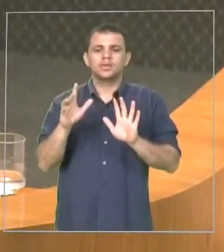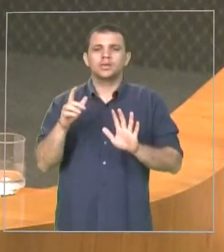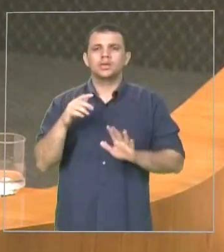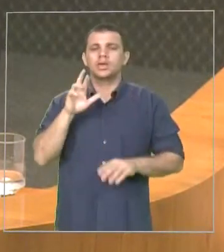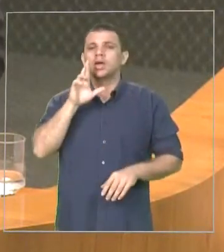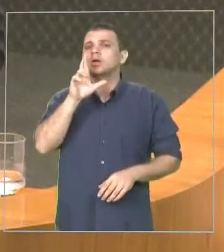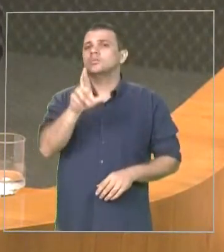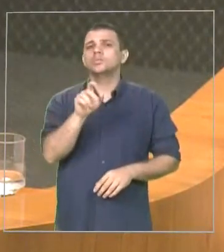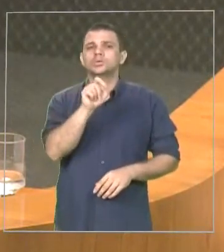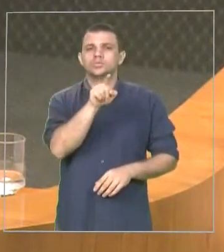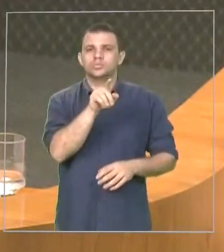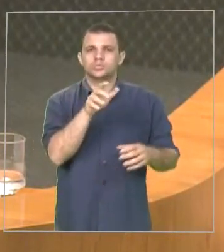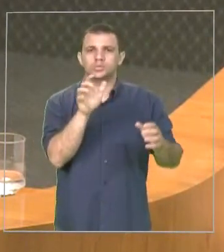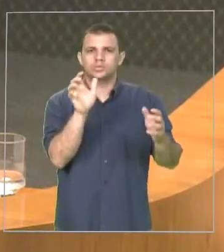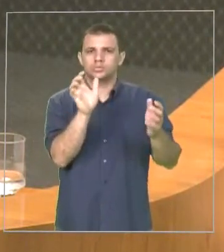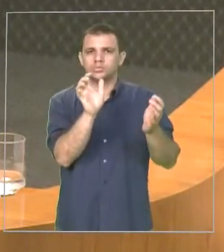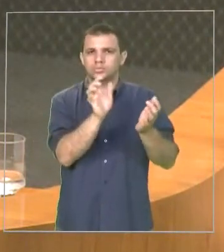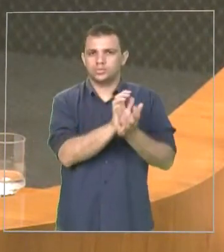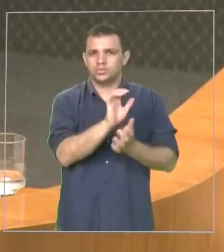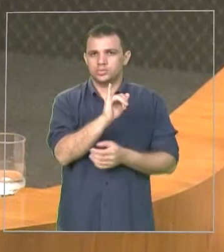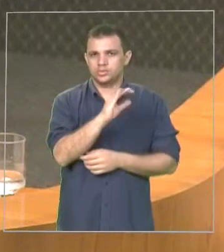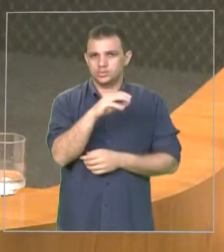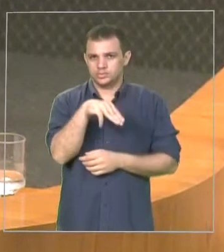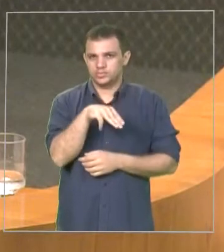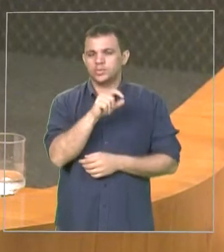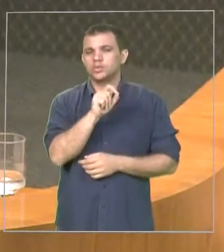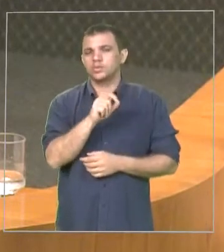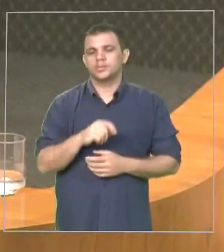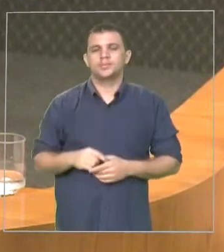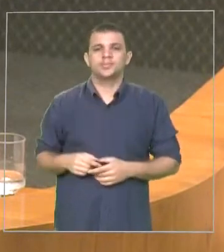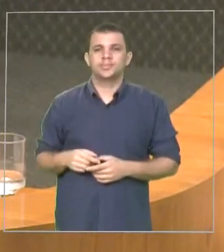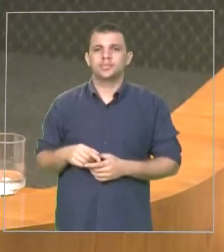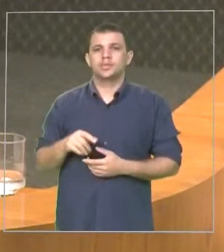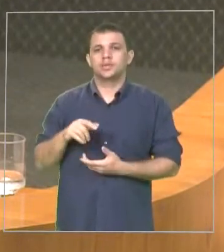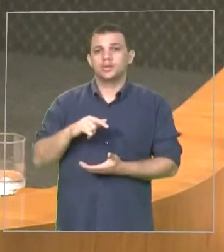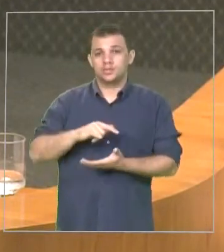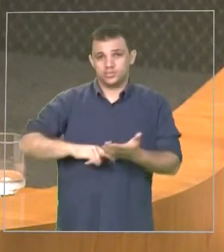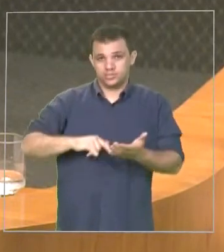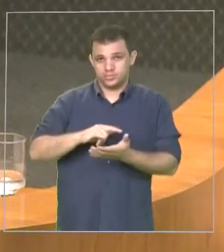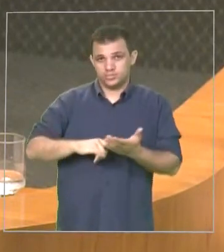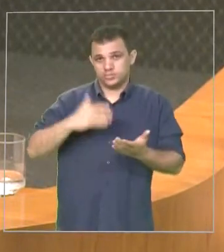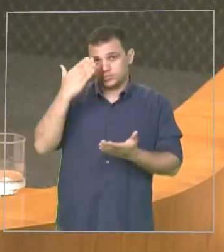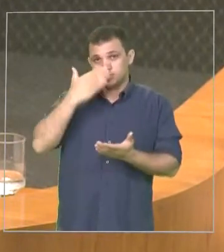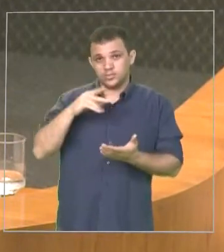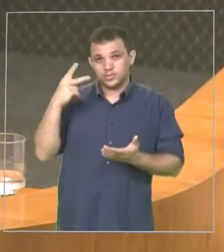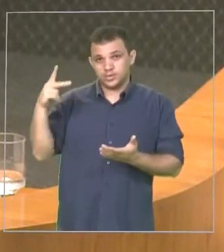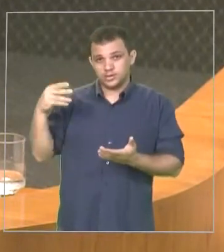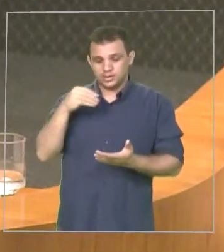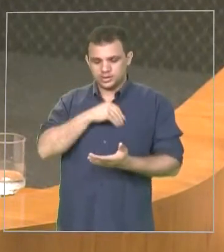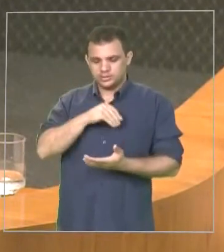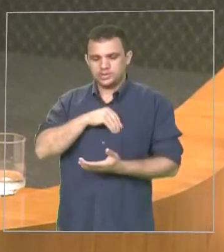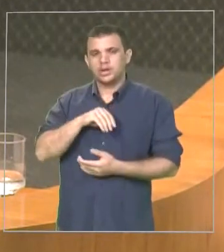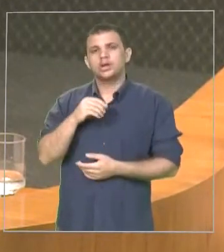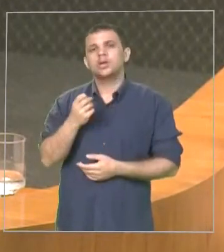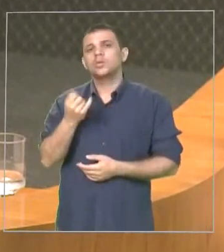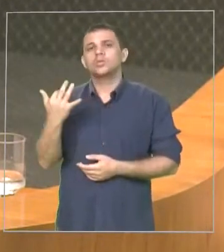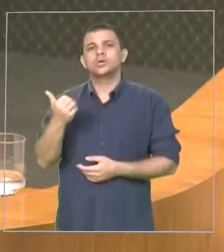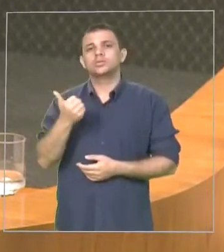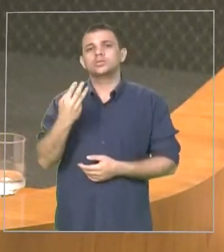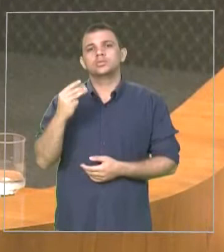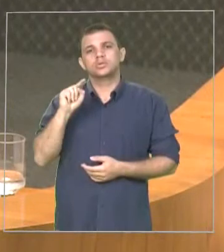do ICN. O contra-cheque, no valor de R$